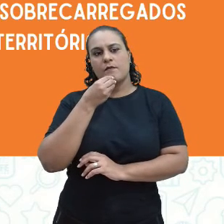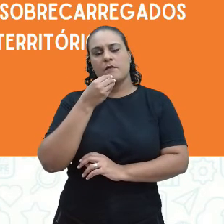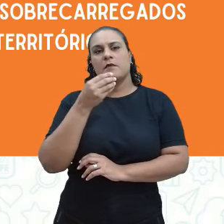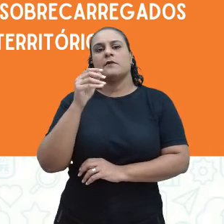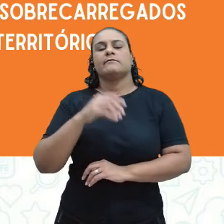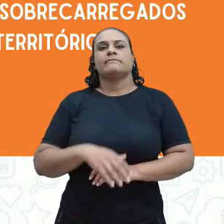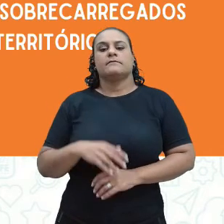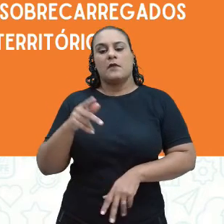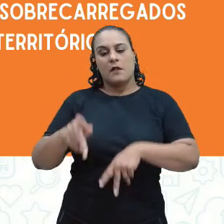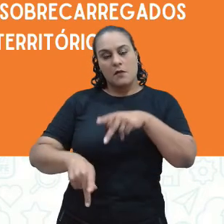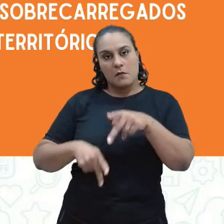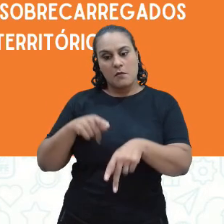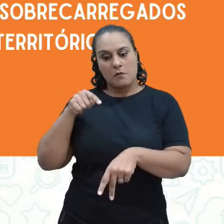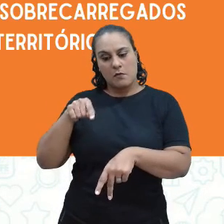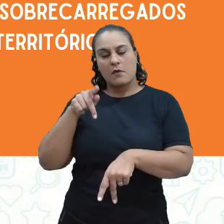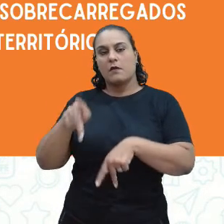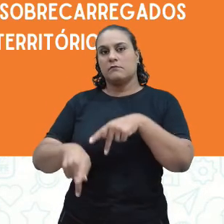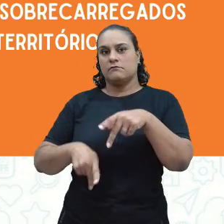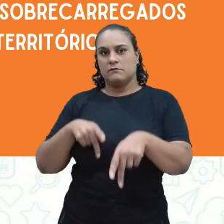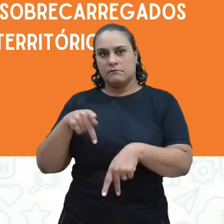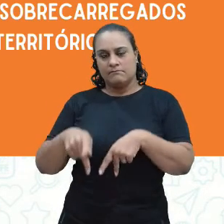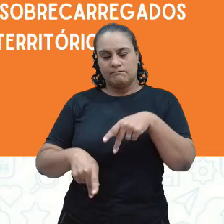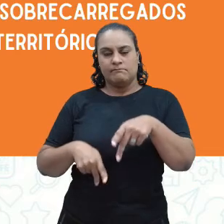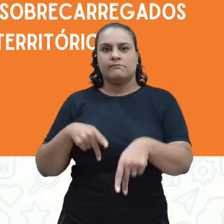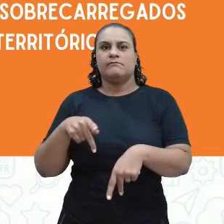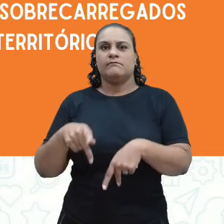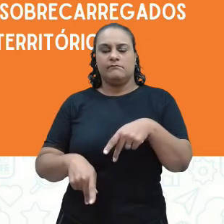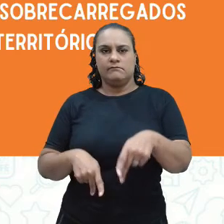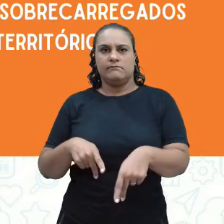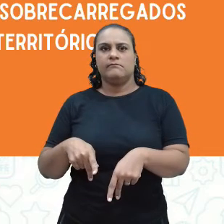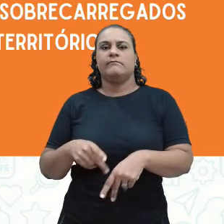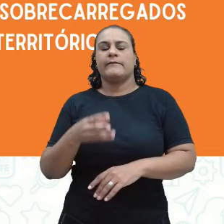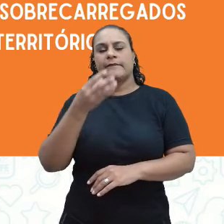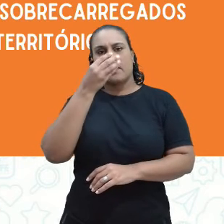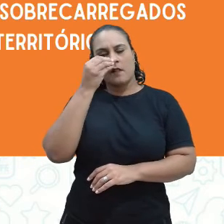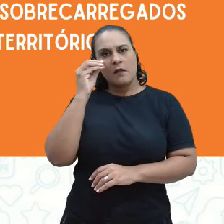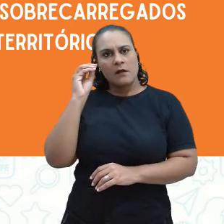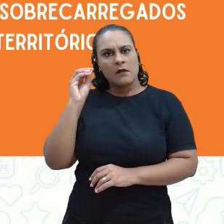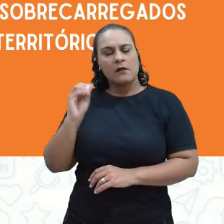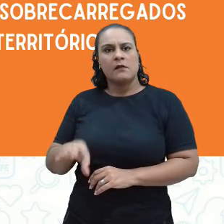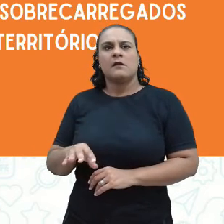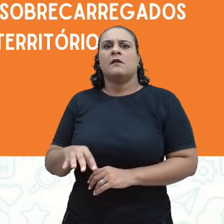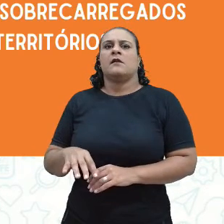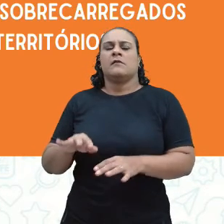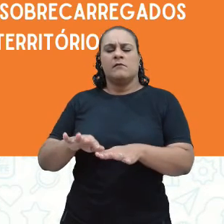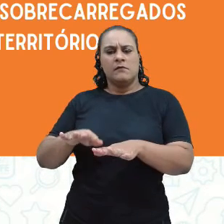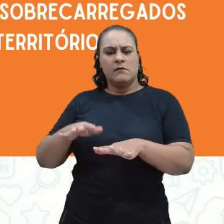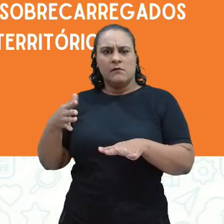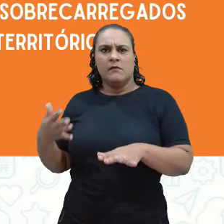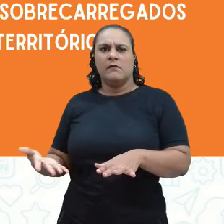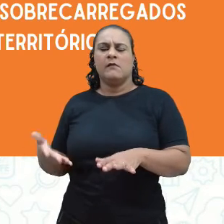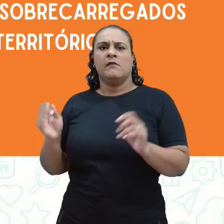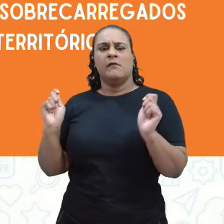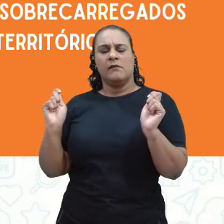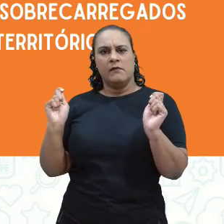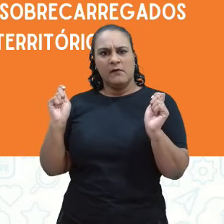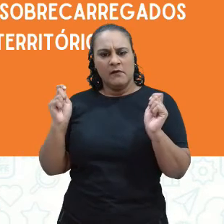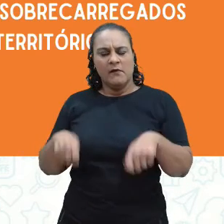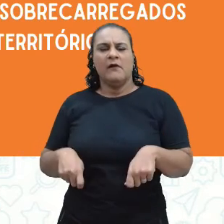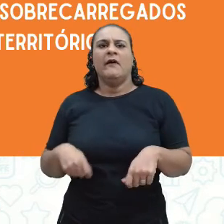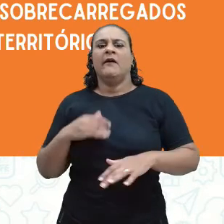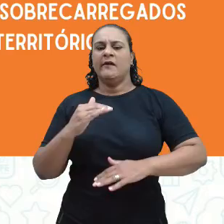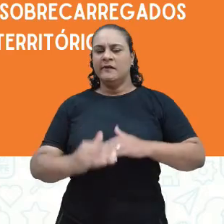essas populações aí que estão à margem da sociedade, que são excluídas, elas possam